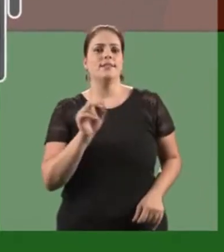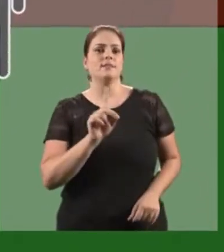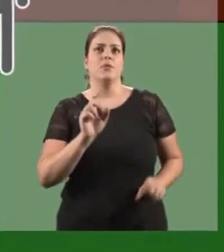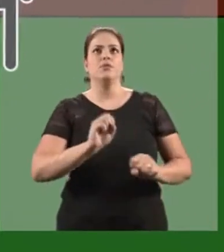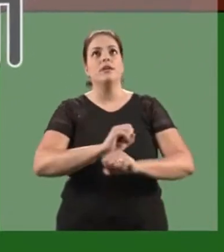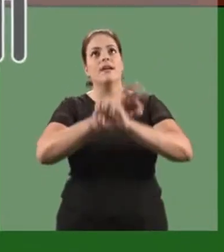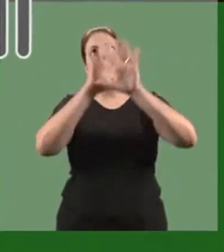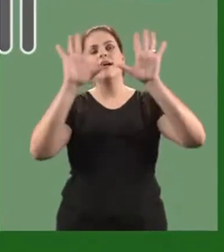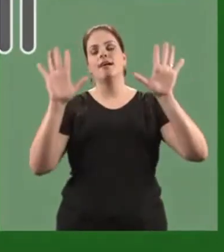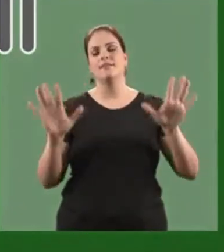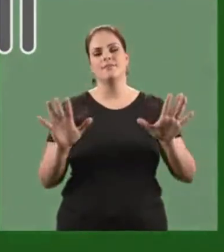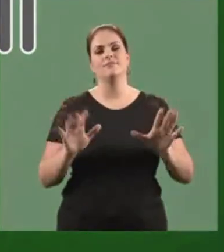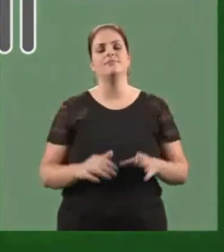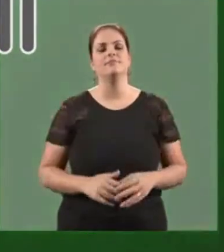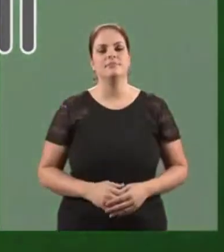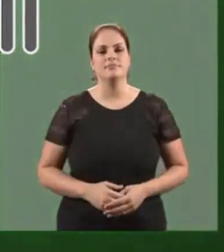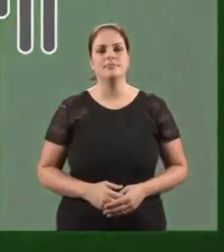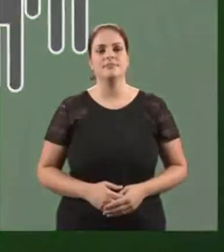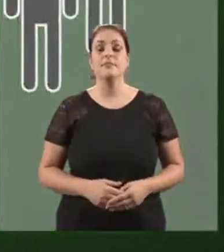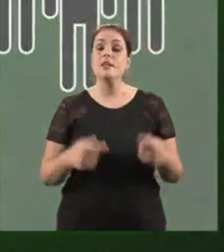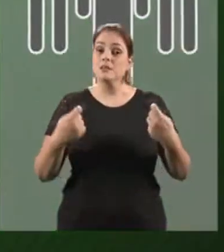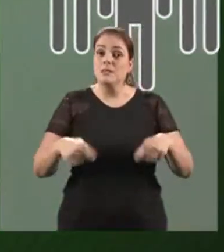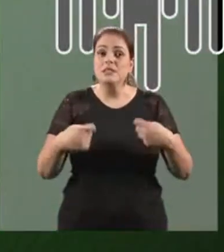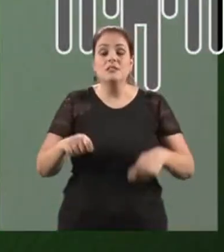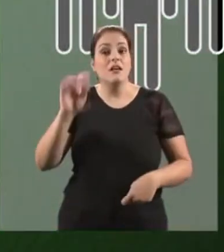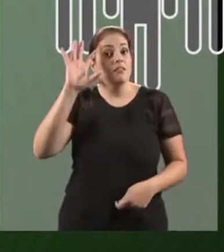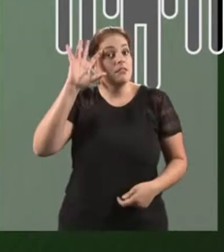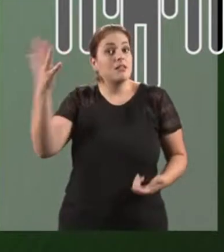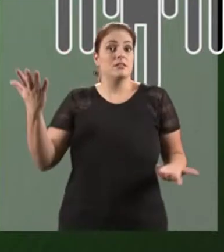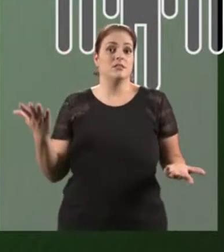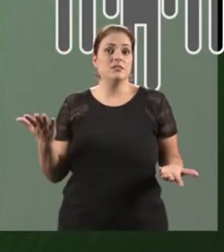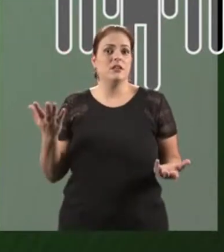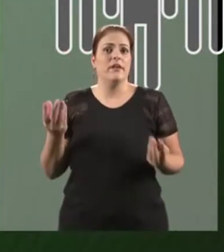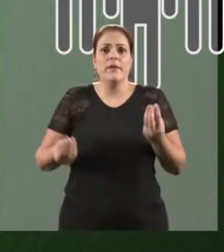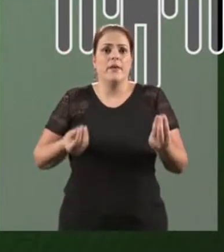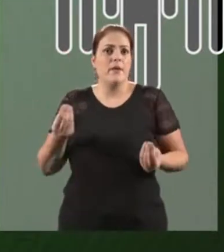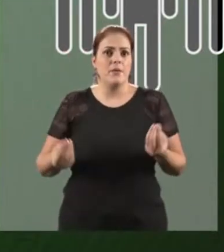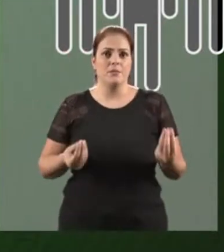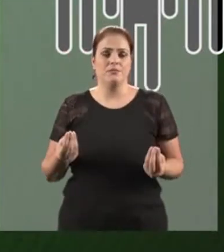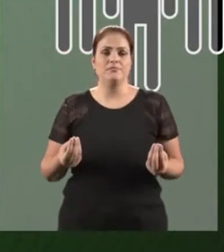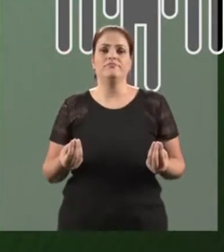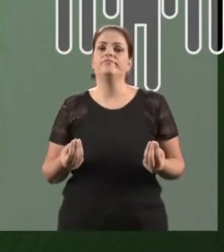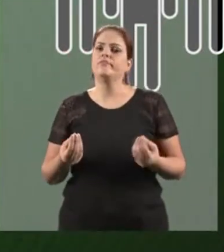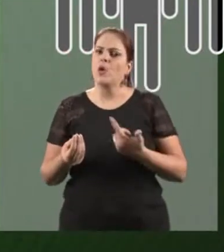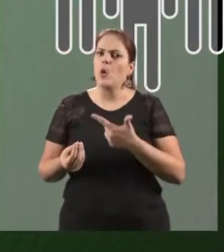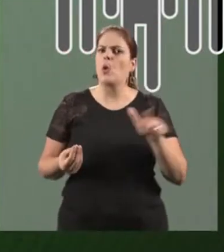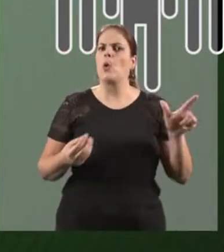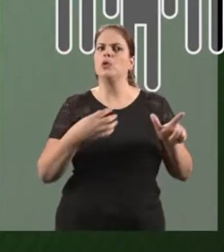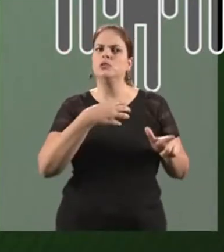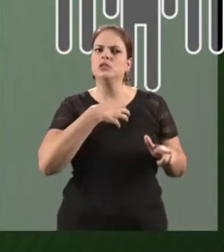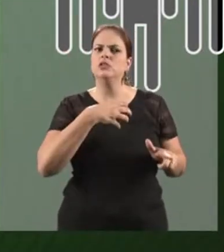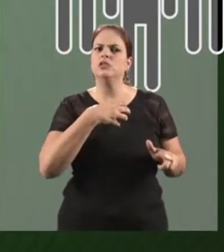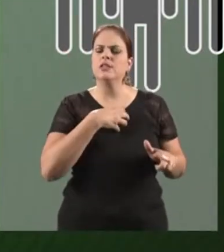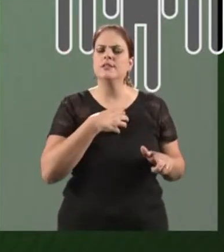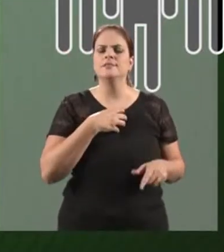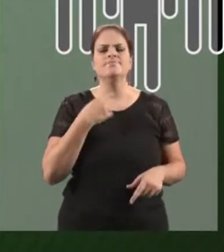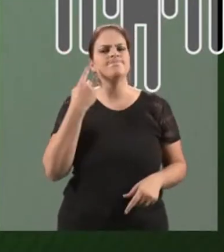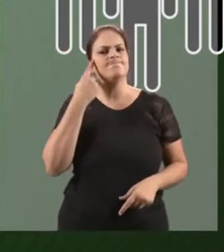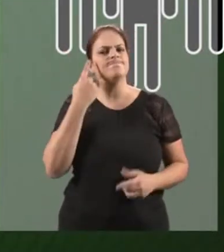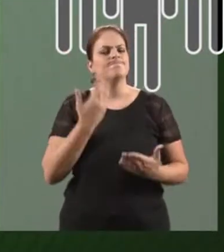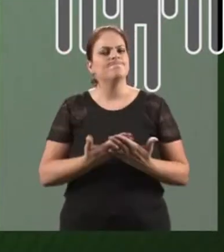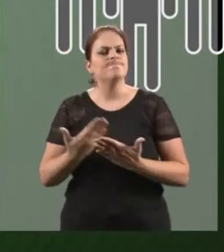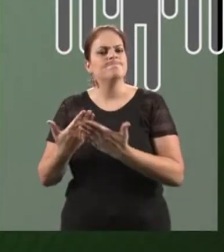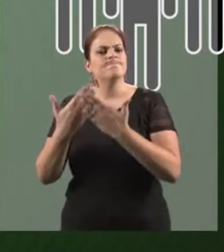clara e direta. A necessidade de tomar decisões se impunha e foram surgindo outros métodos, como a tomada